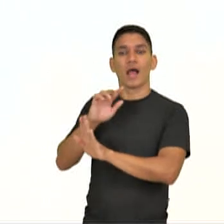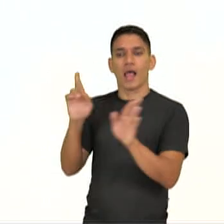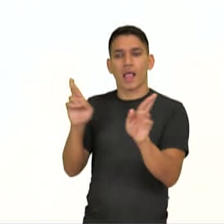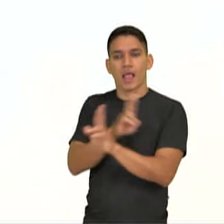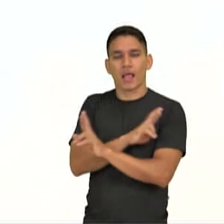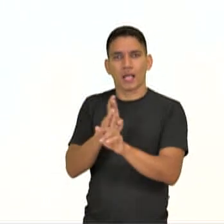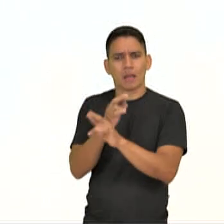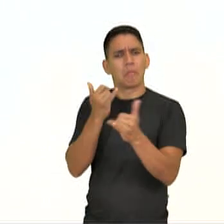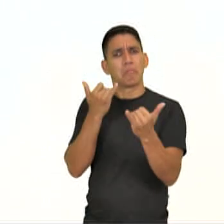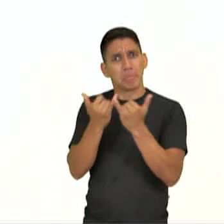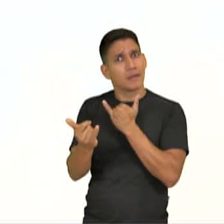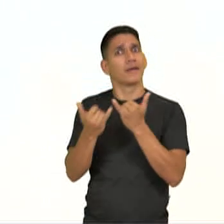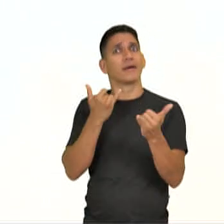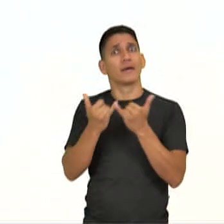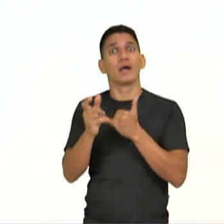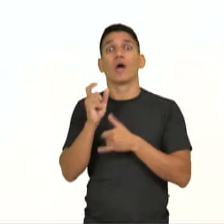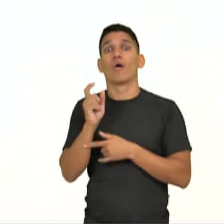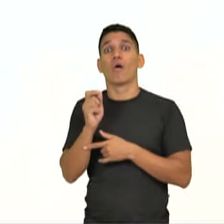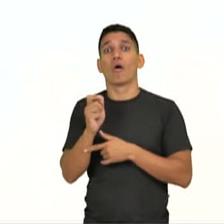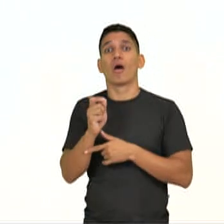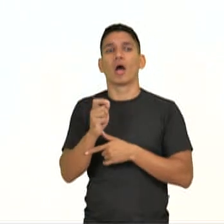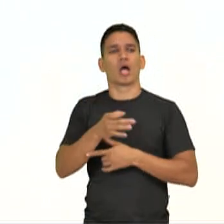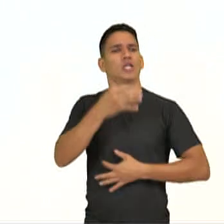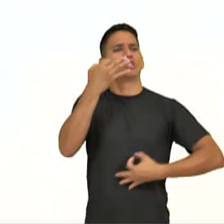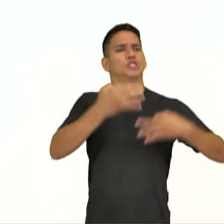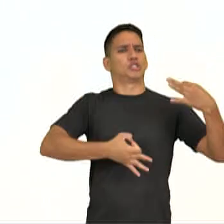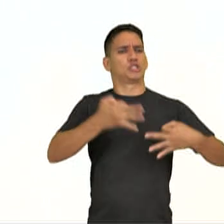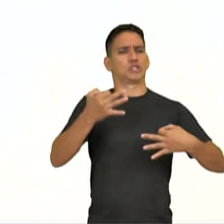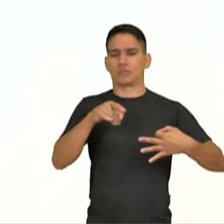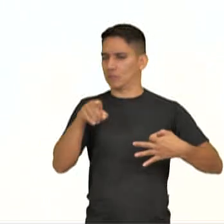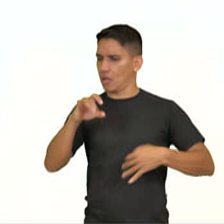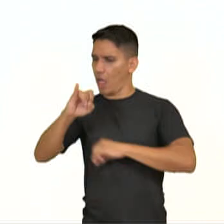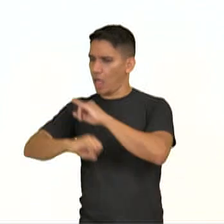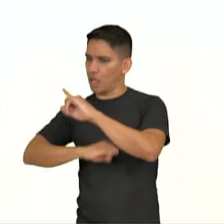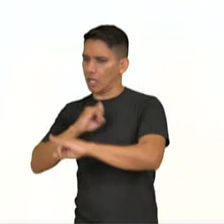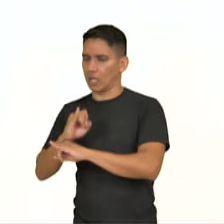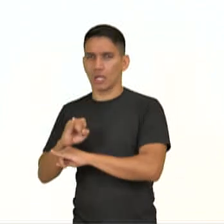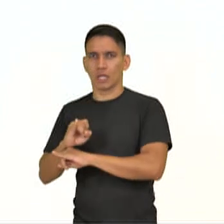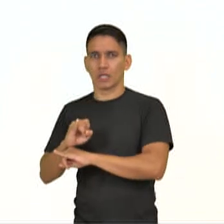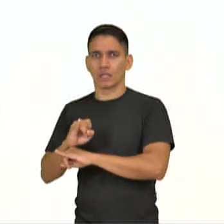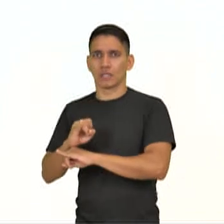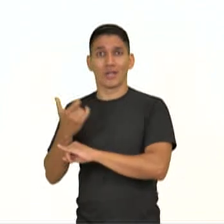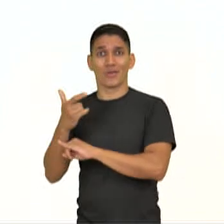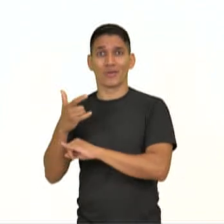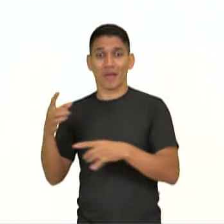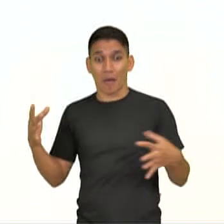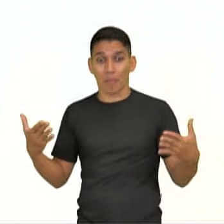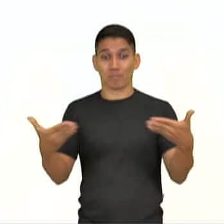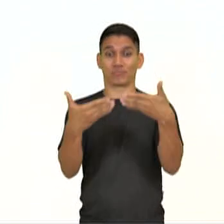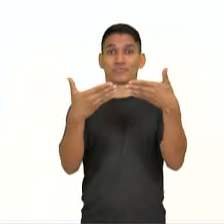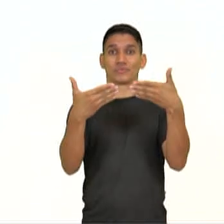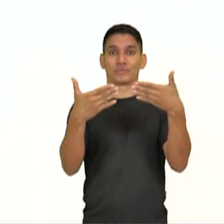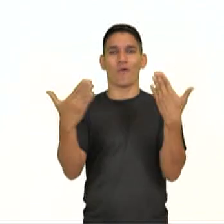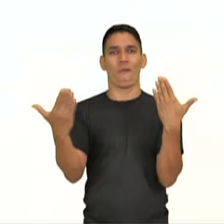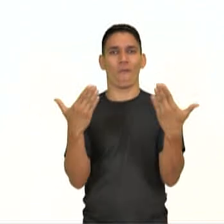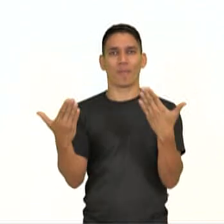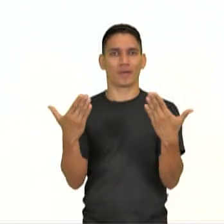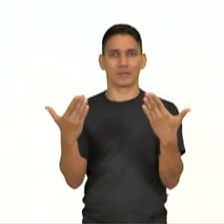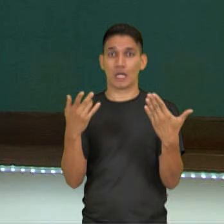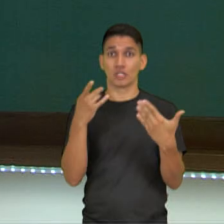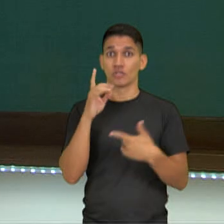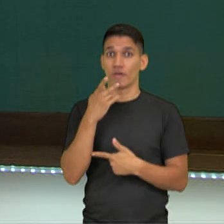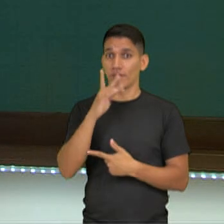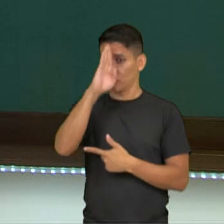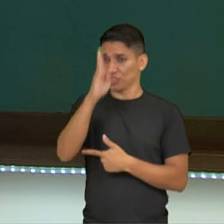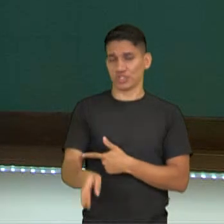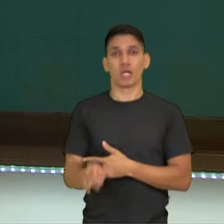de semelhança entre o tribunal e a internet, sem um conectivo de comparação entre eles, né? Quando ela diz que